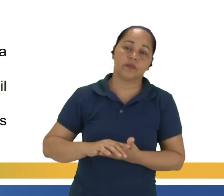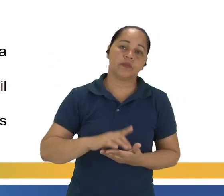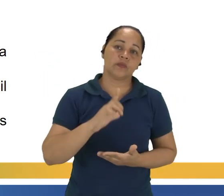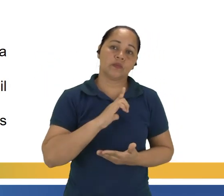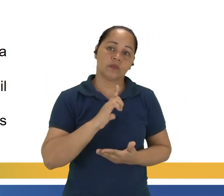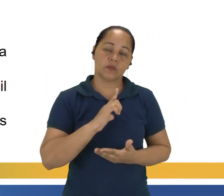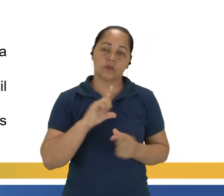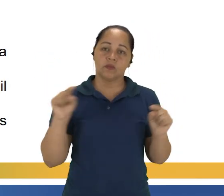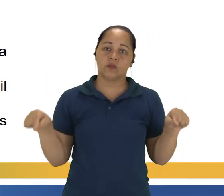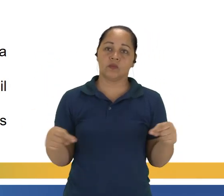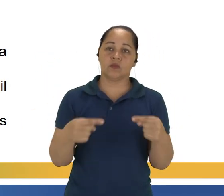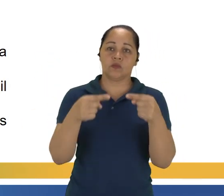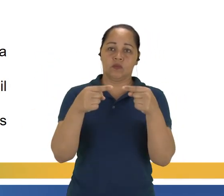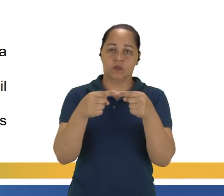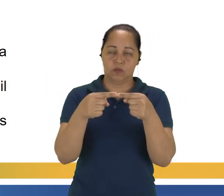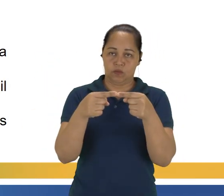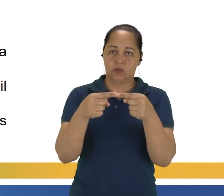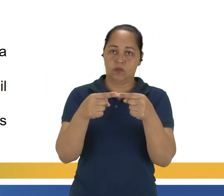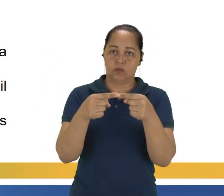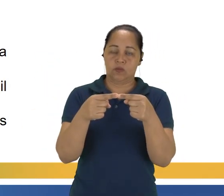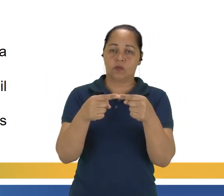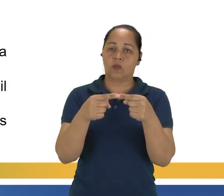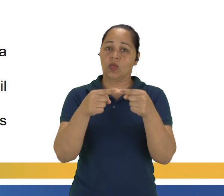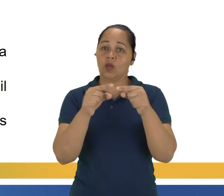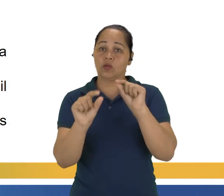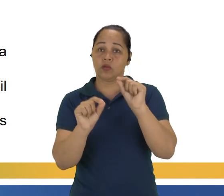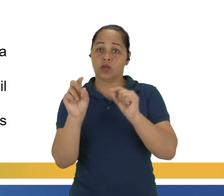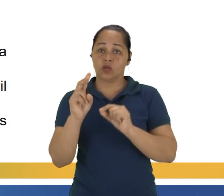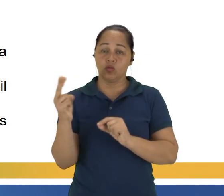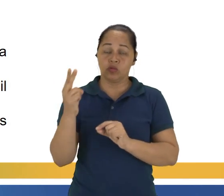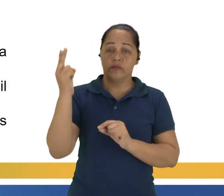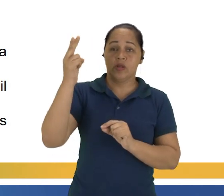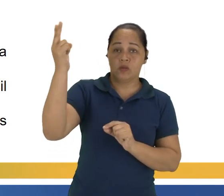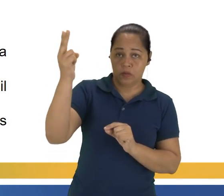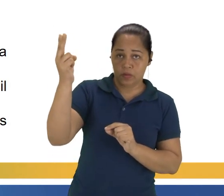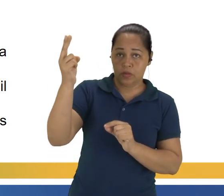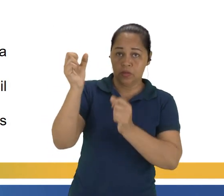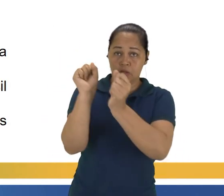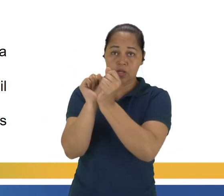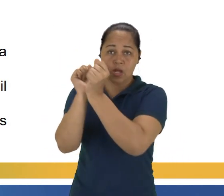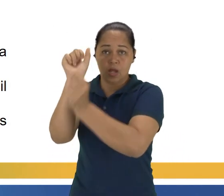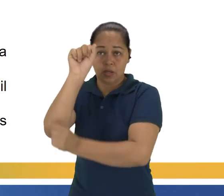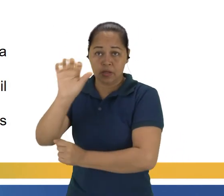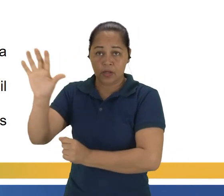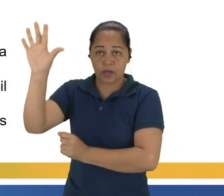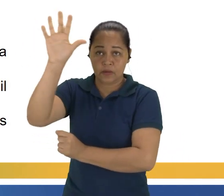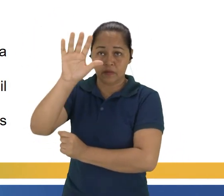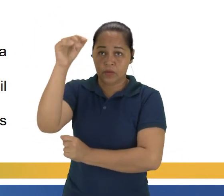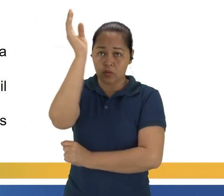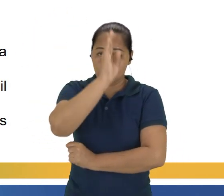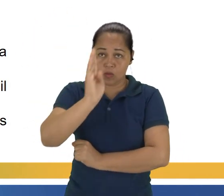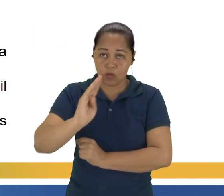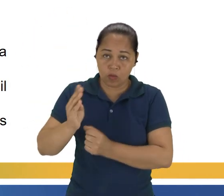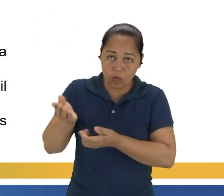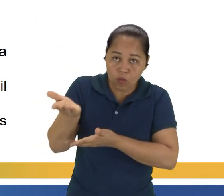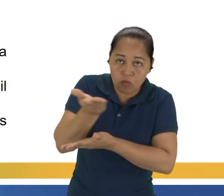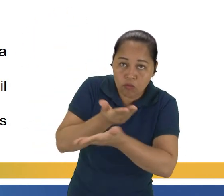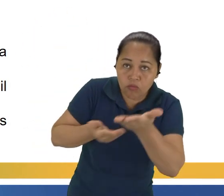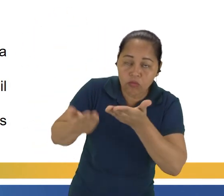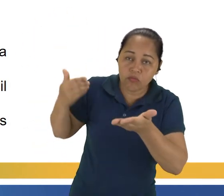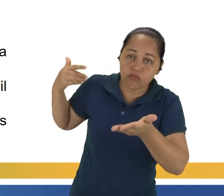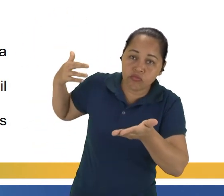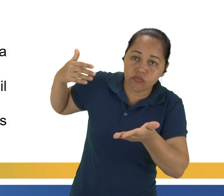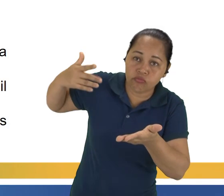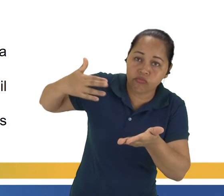Derivam da interação entre valores africanos e a experiência histórica brasileira. Então nós temos aí um envolvimento